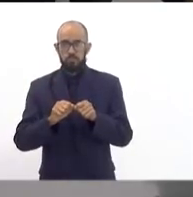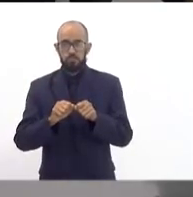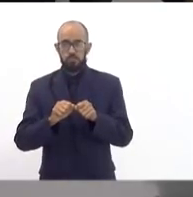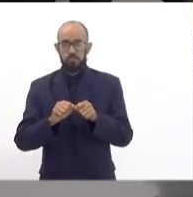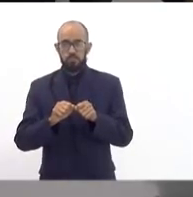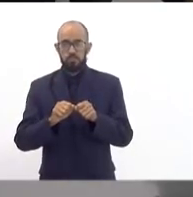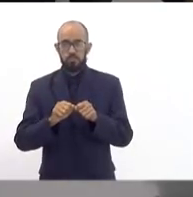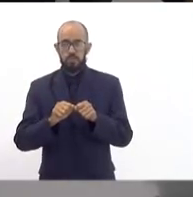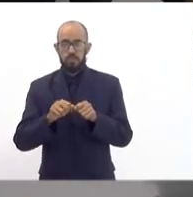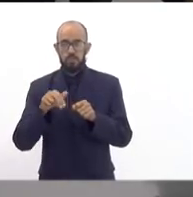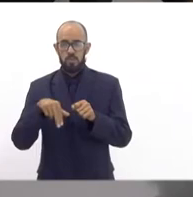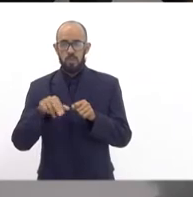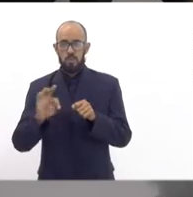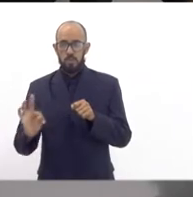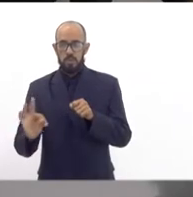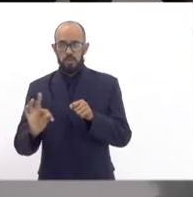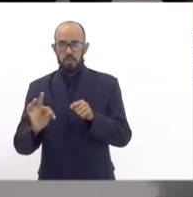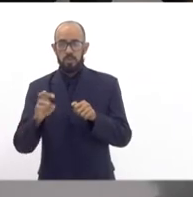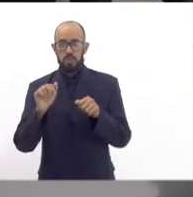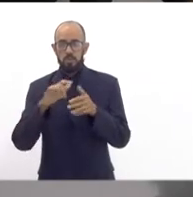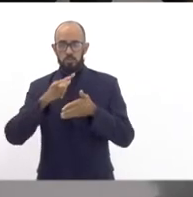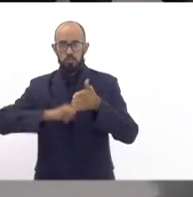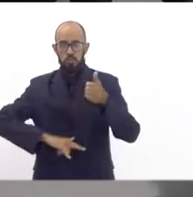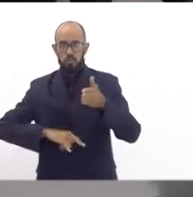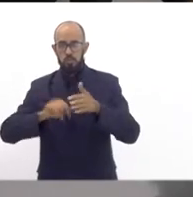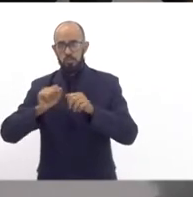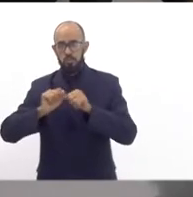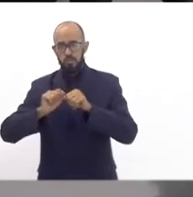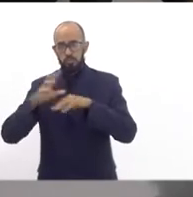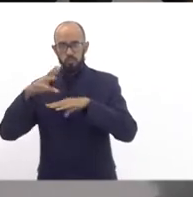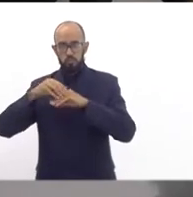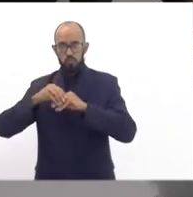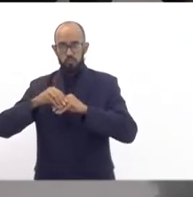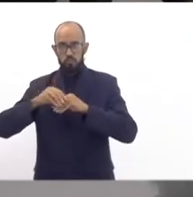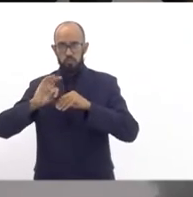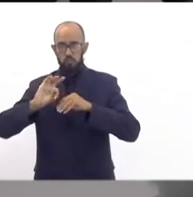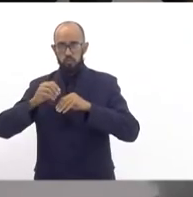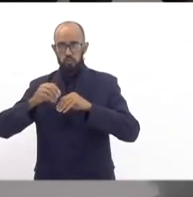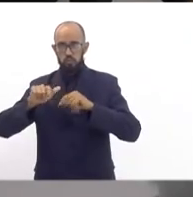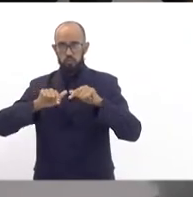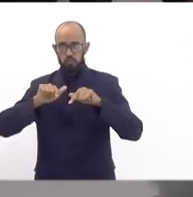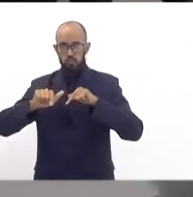nota técnica, ela aqui resume os trabalhos, e nós